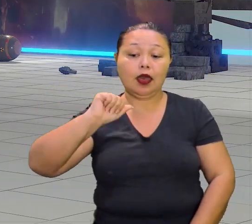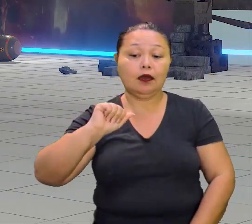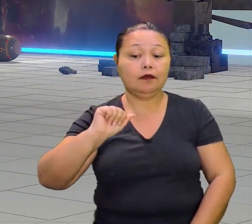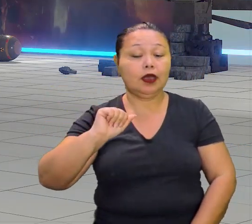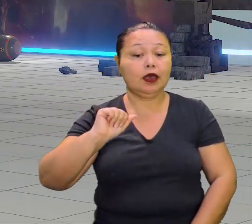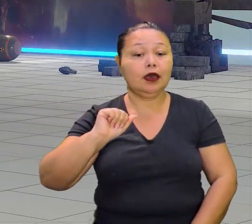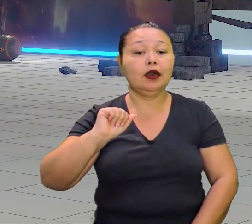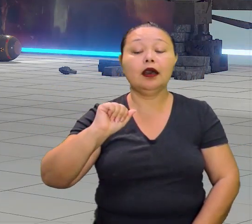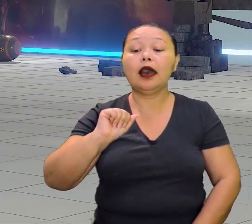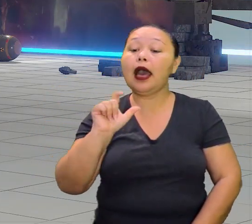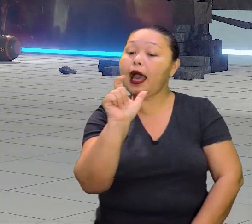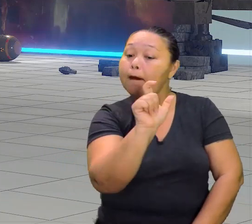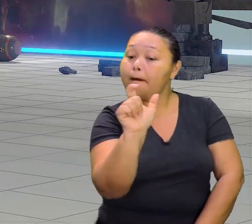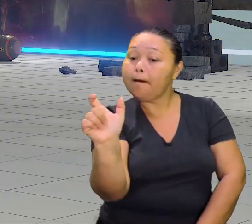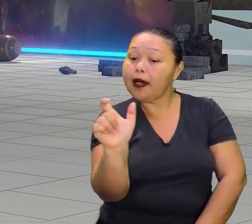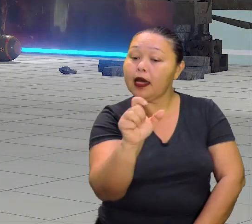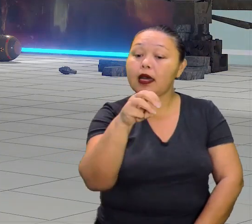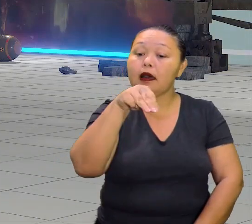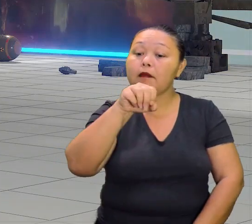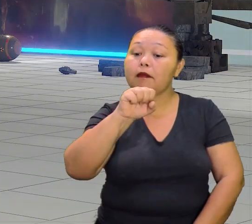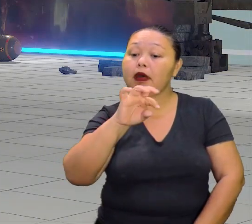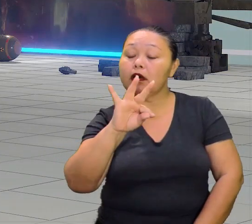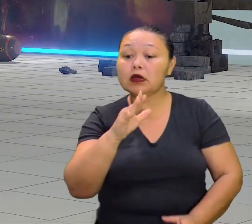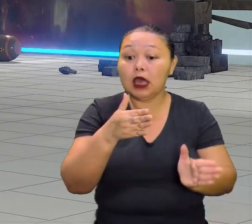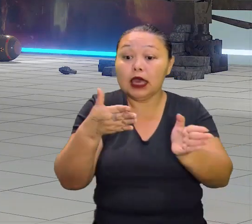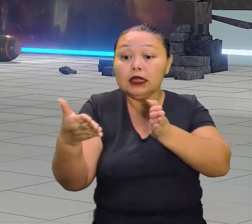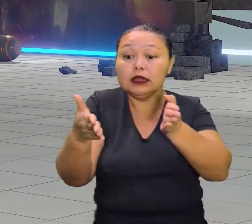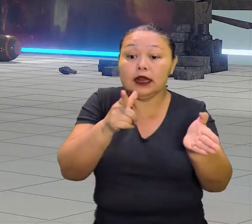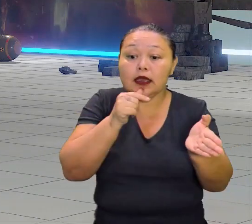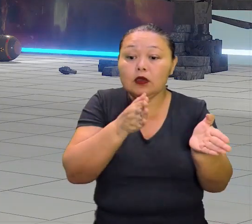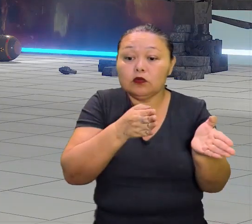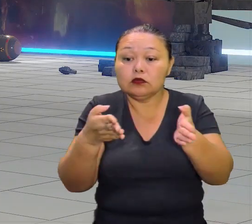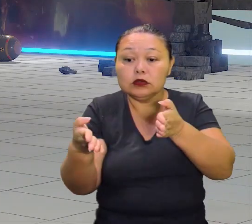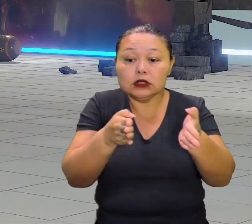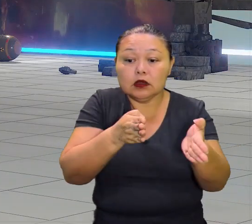A palavra Mesopotâmia significa entre rios.